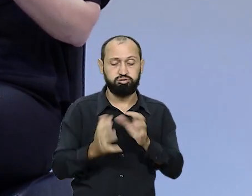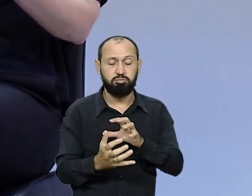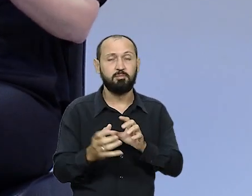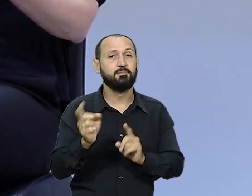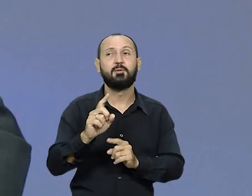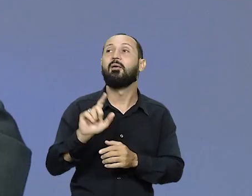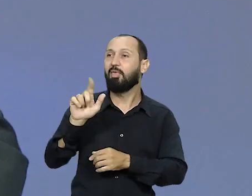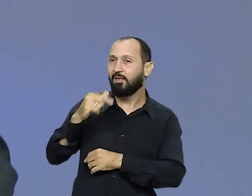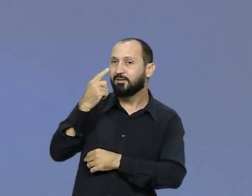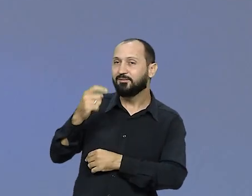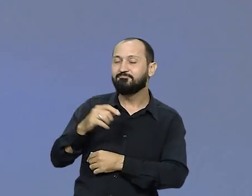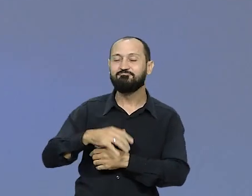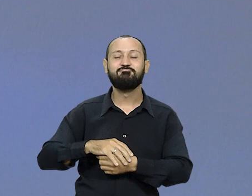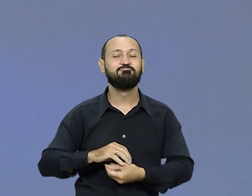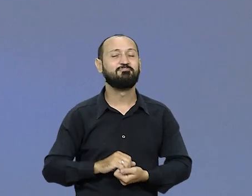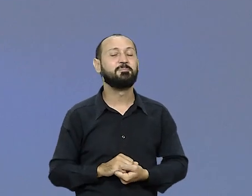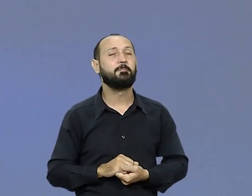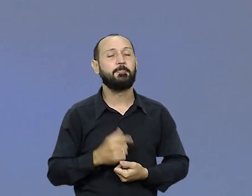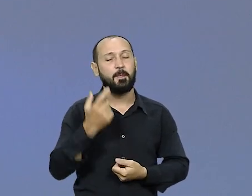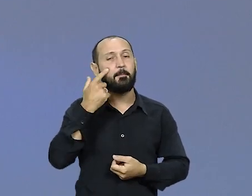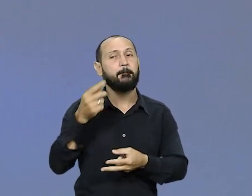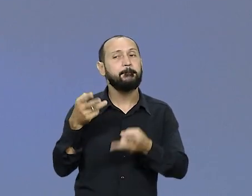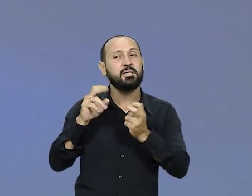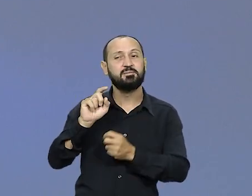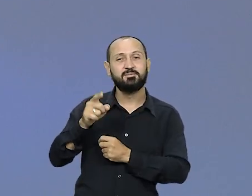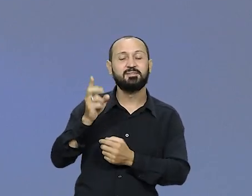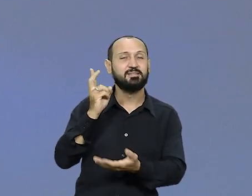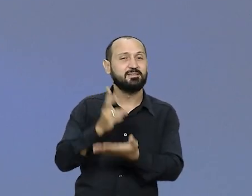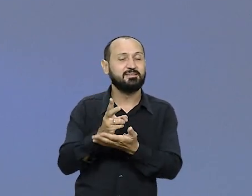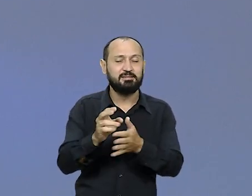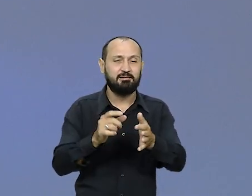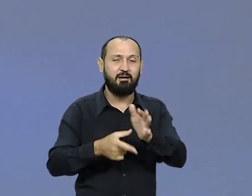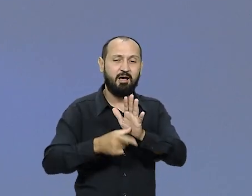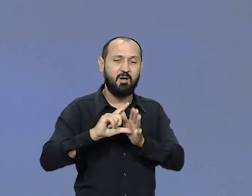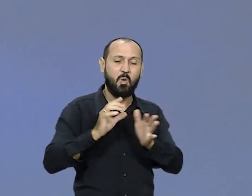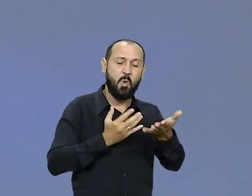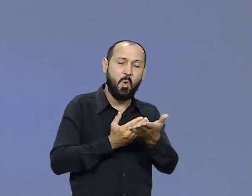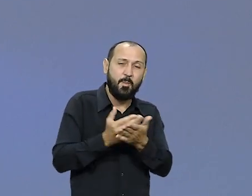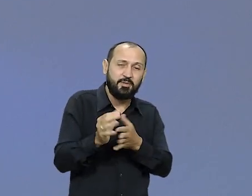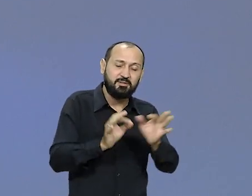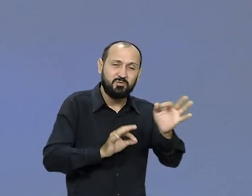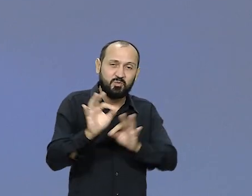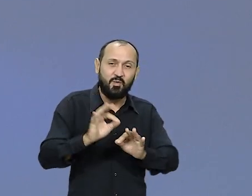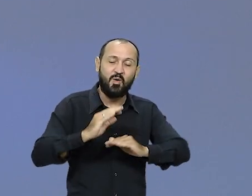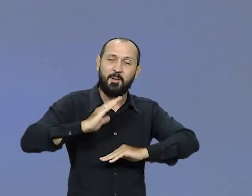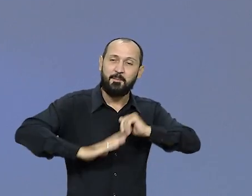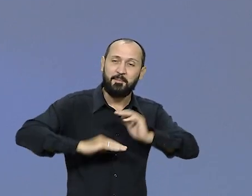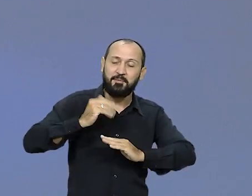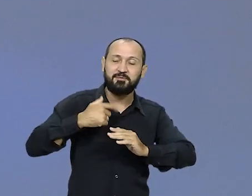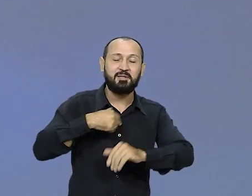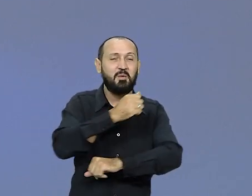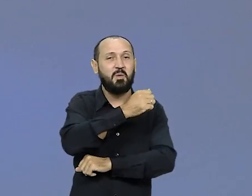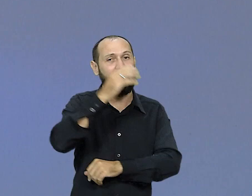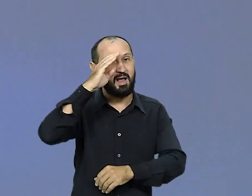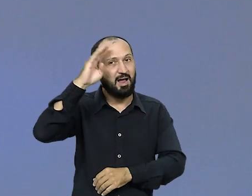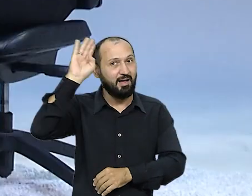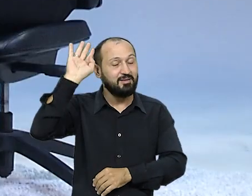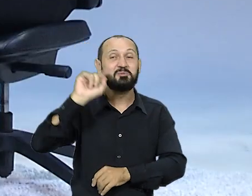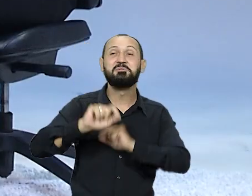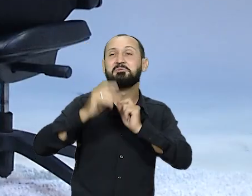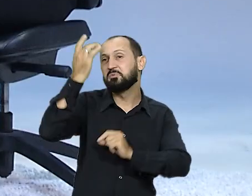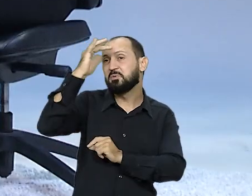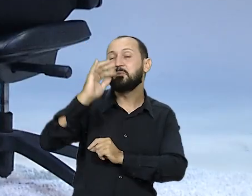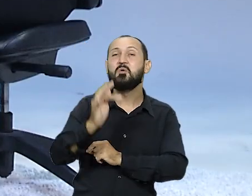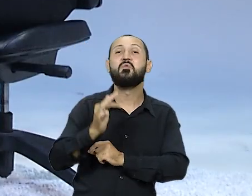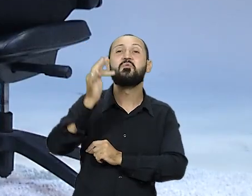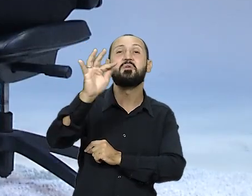hora para outra, não. Não, isso que é interessante, né? Eu percebo que você estava se preparando desde o começo da sua vida profissional e acadêmica para